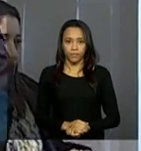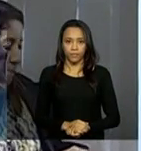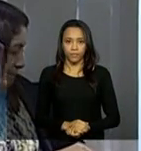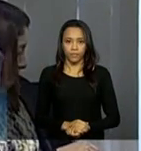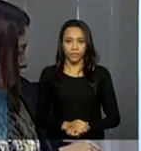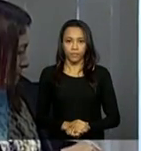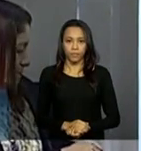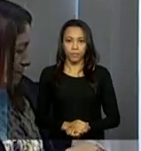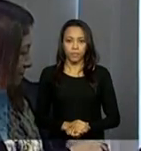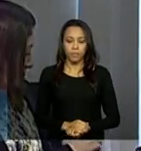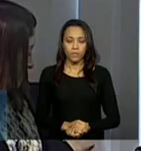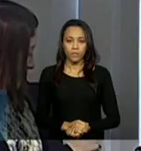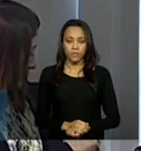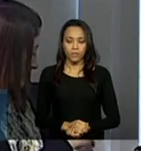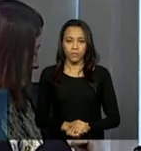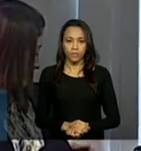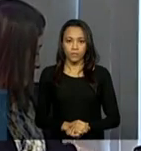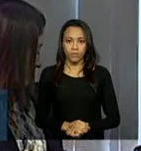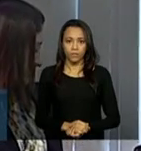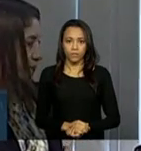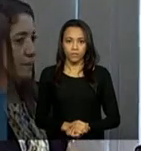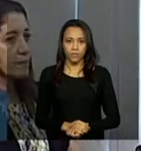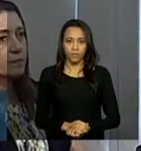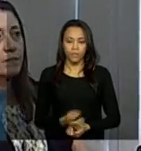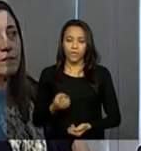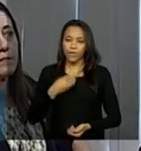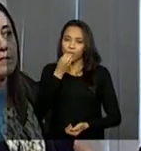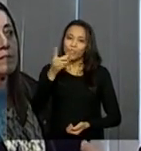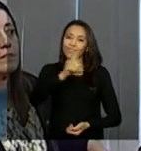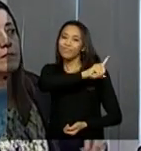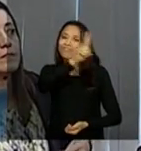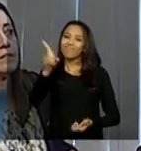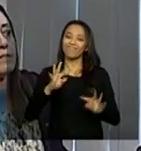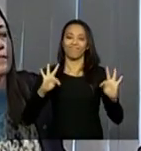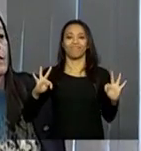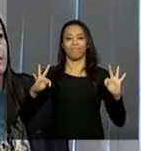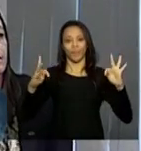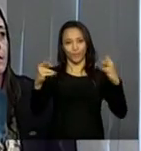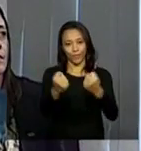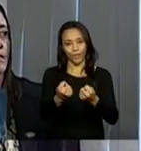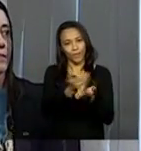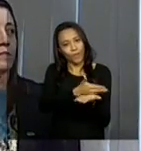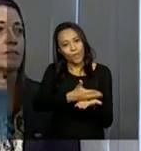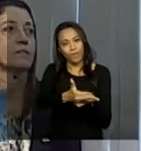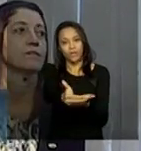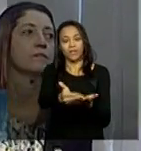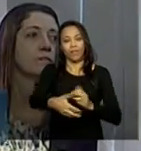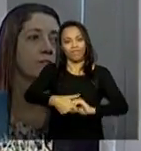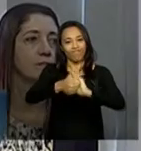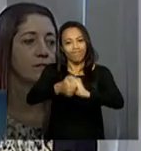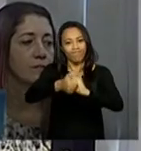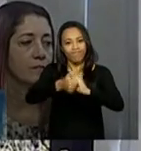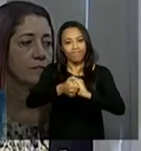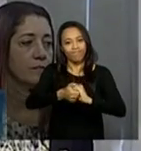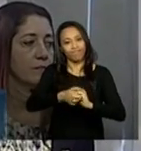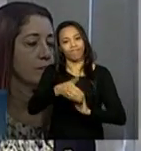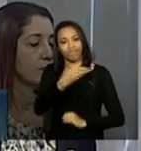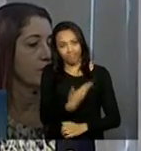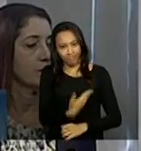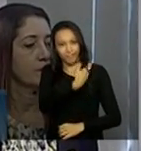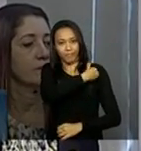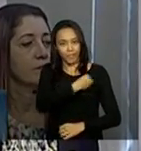Muito bem. Pode projetar? Bom dia a todos. Iniciar cumprimentando a ministra